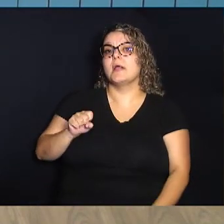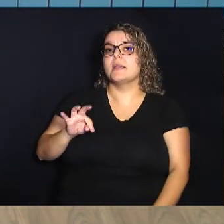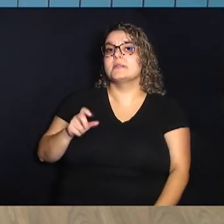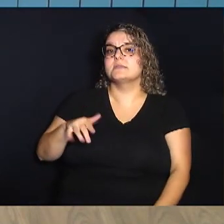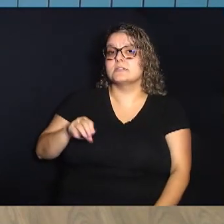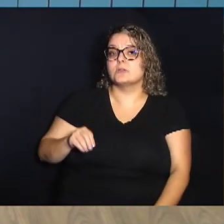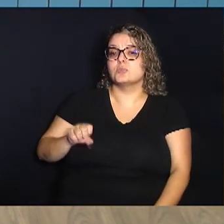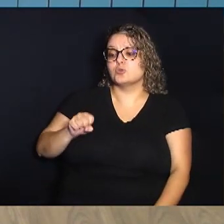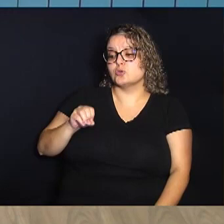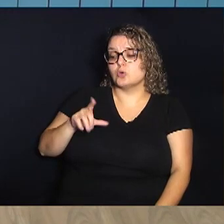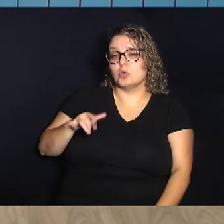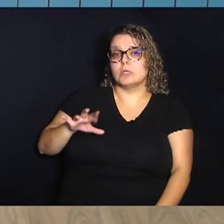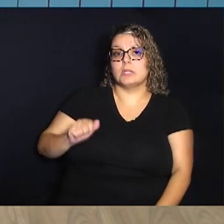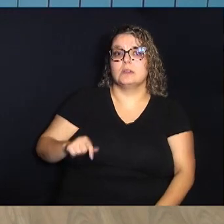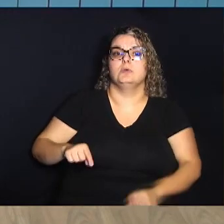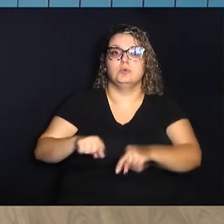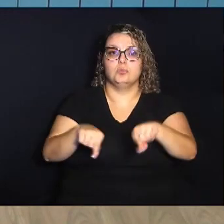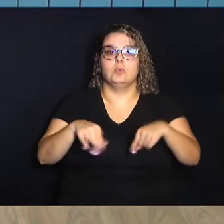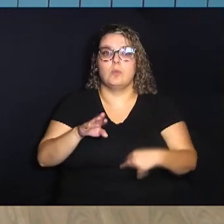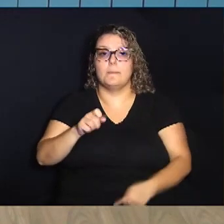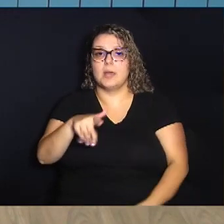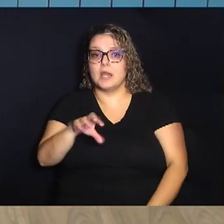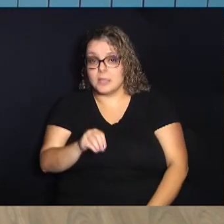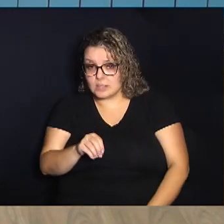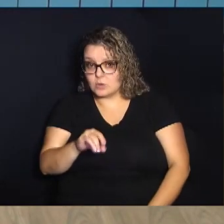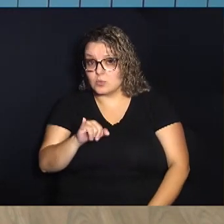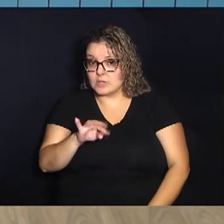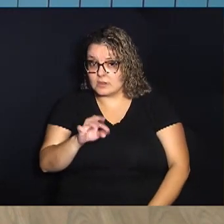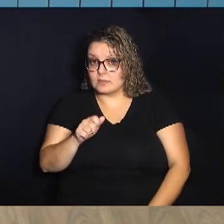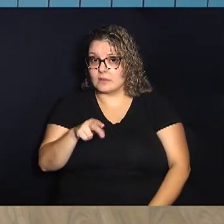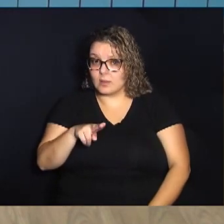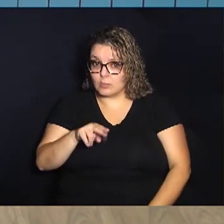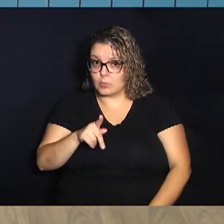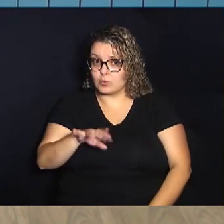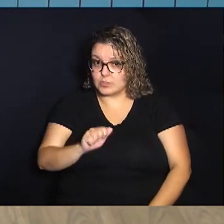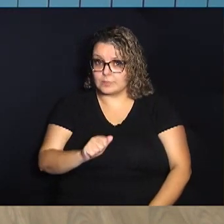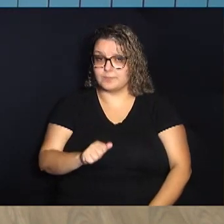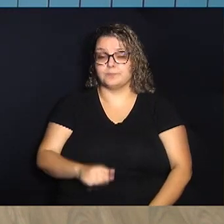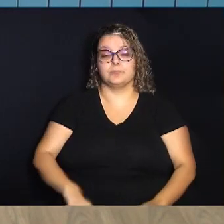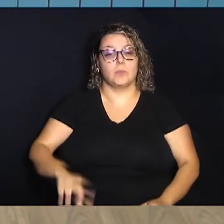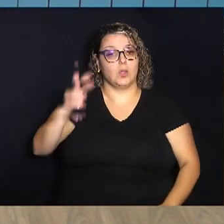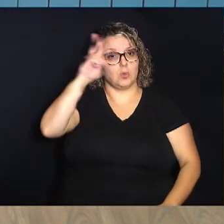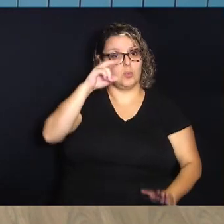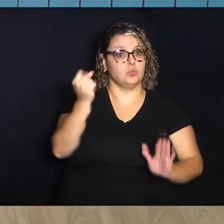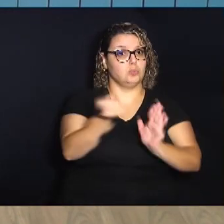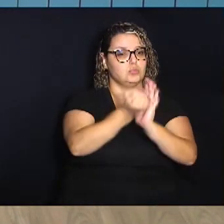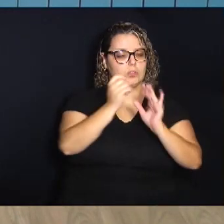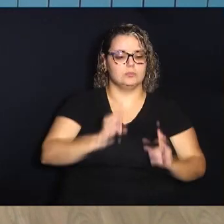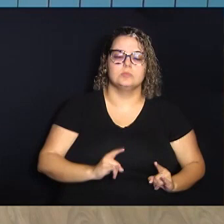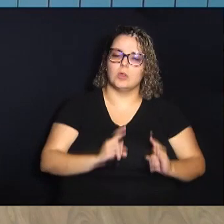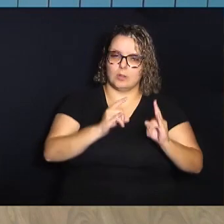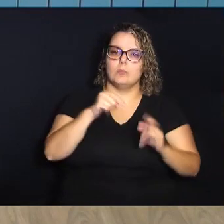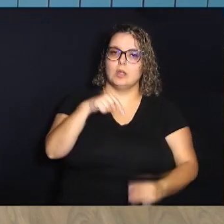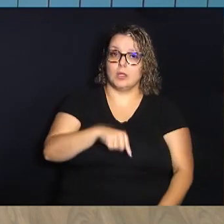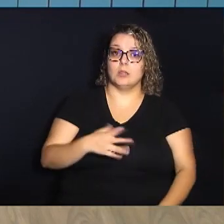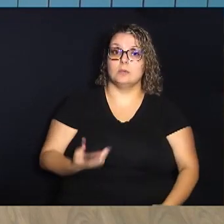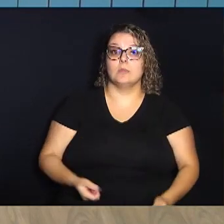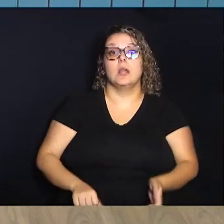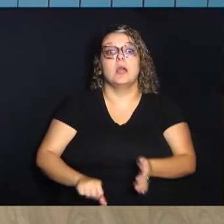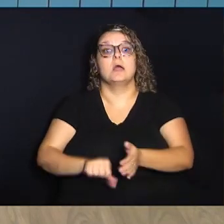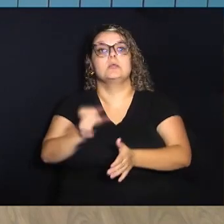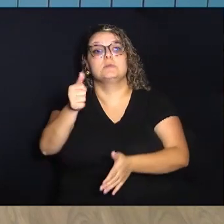solar do Barão de Itapura, que é um prédio histórico já tombado e que sediou aqui na cidade as